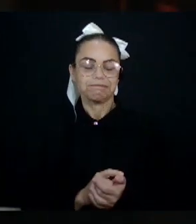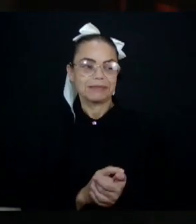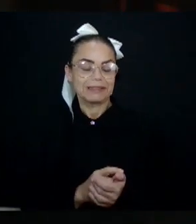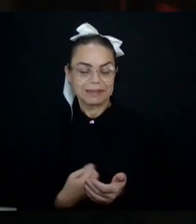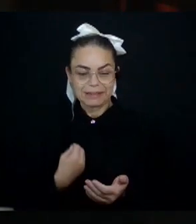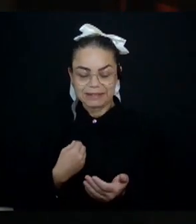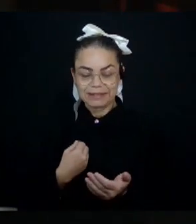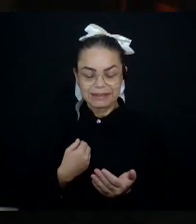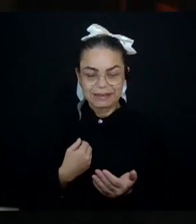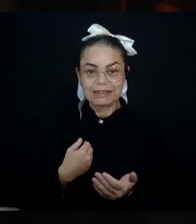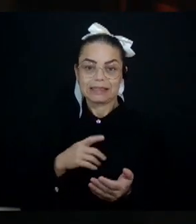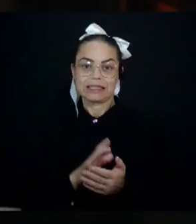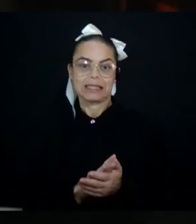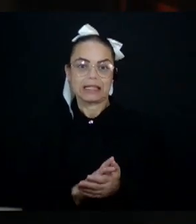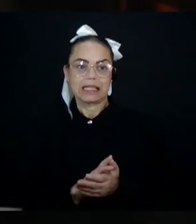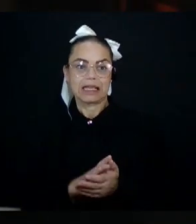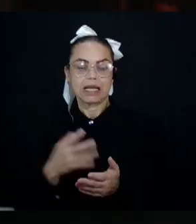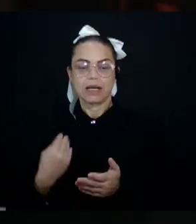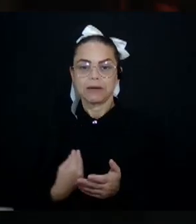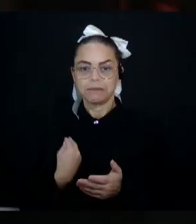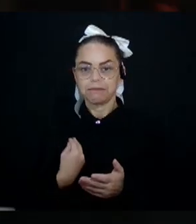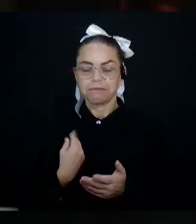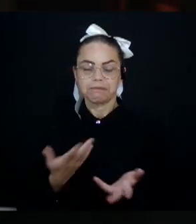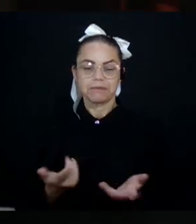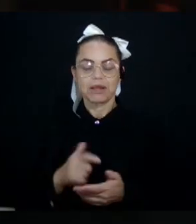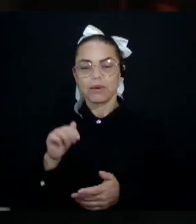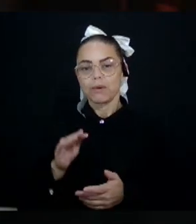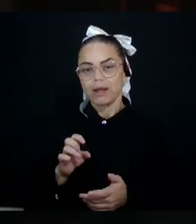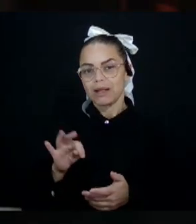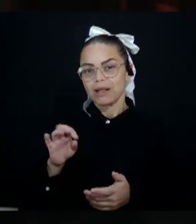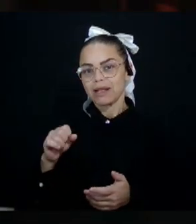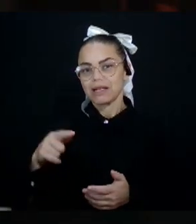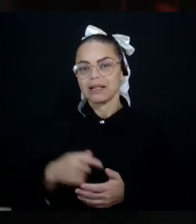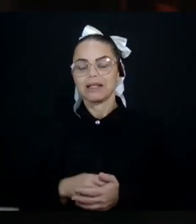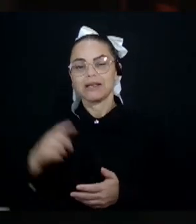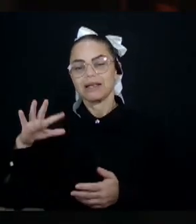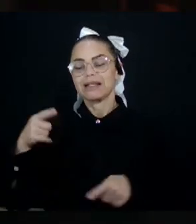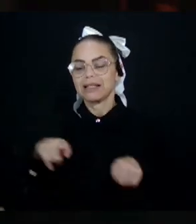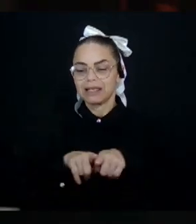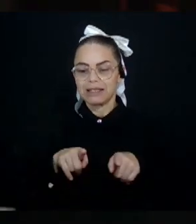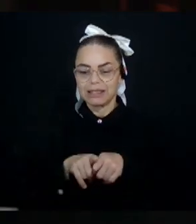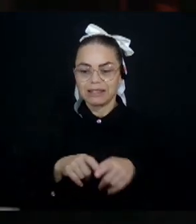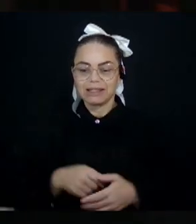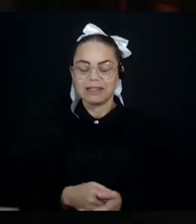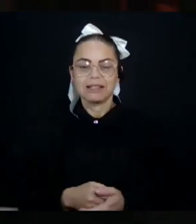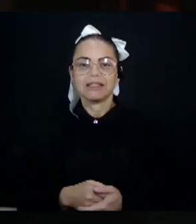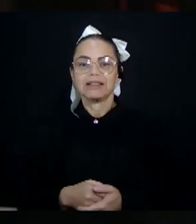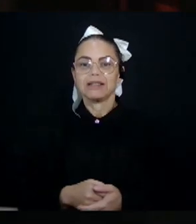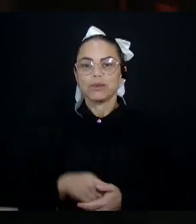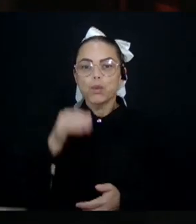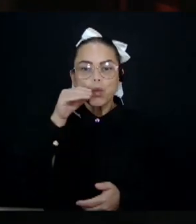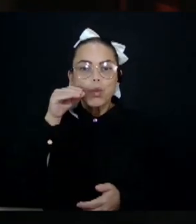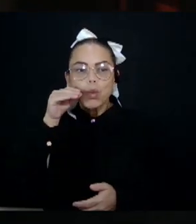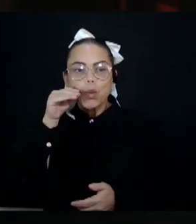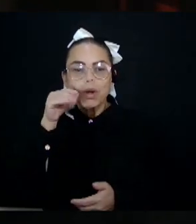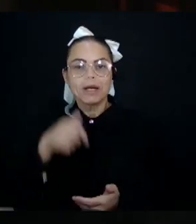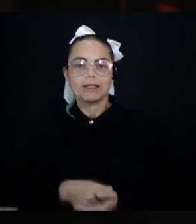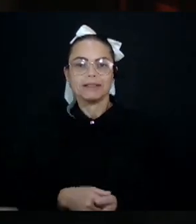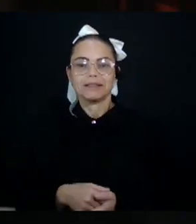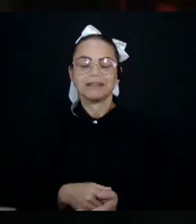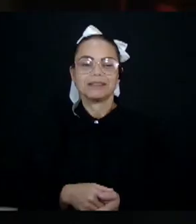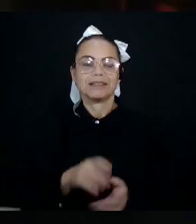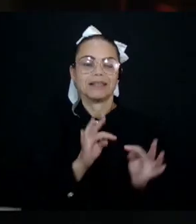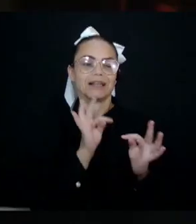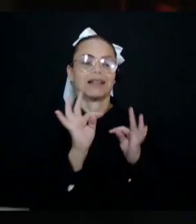bem citou aqui e o Wellington trouxe, que isso acontece com ele também. Esse anonimato, ele funciona como uma terapia,